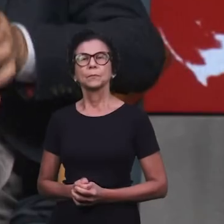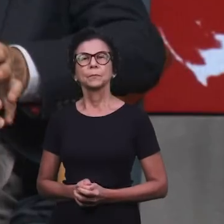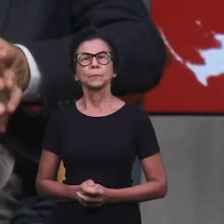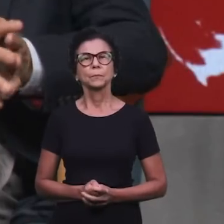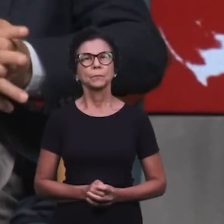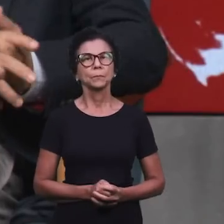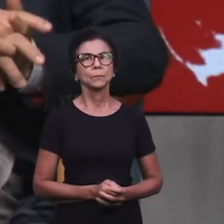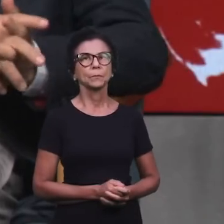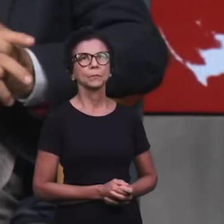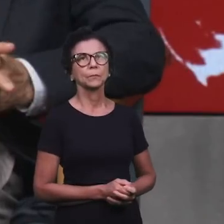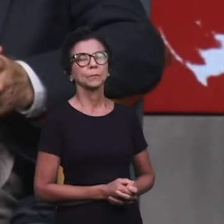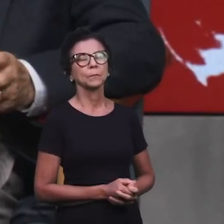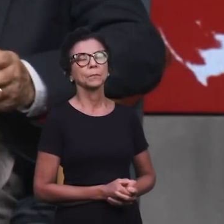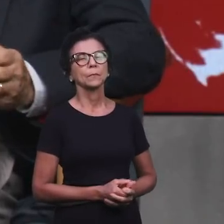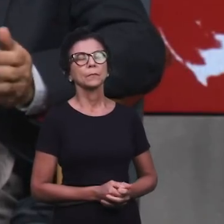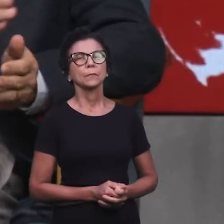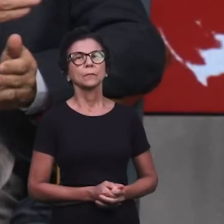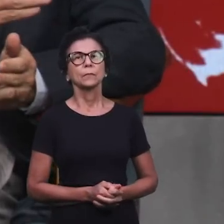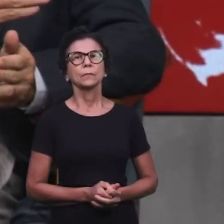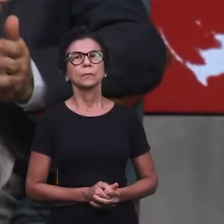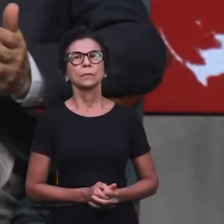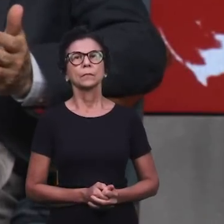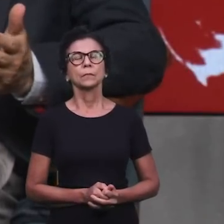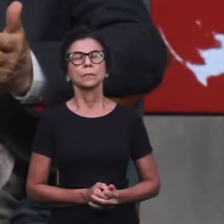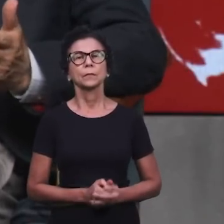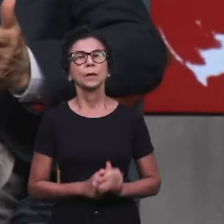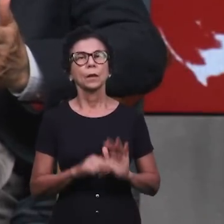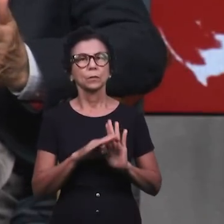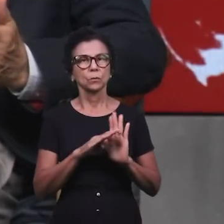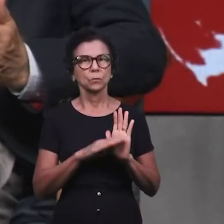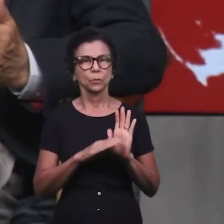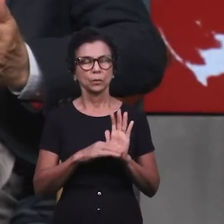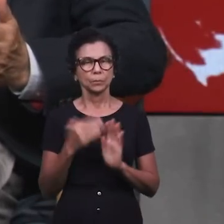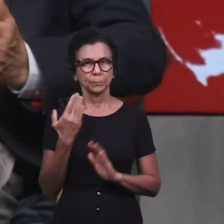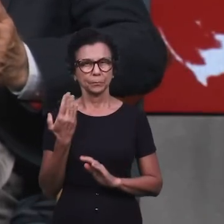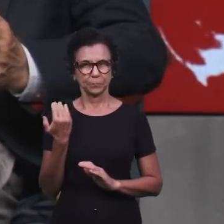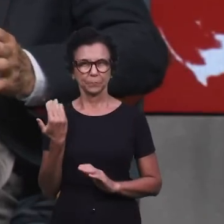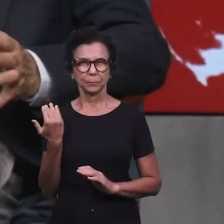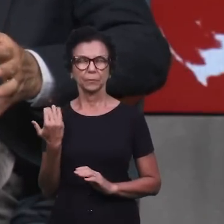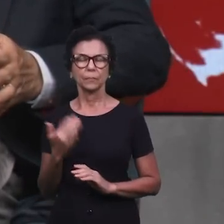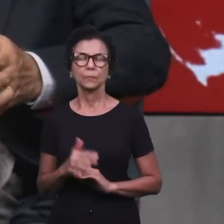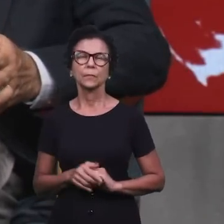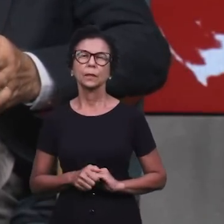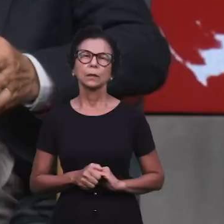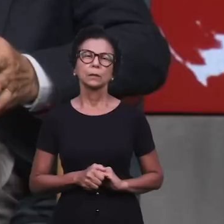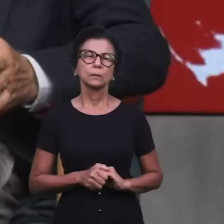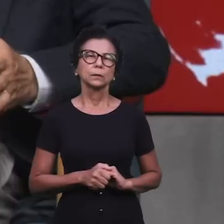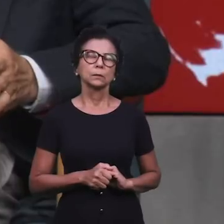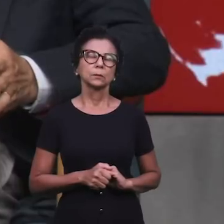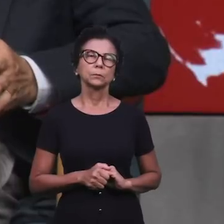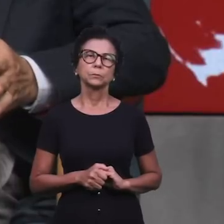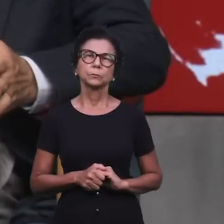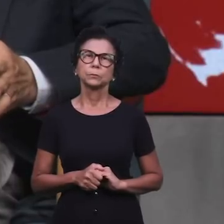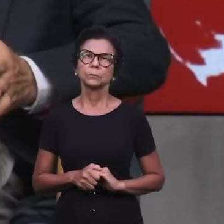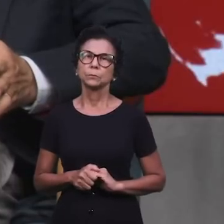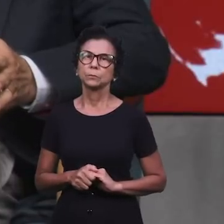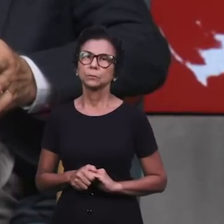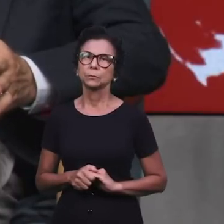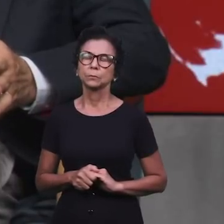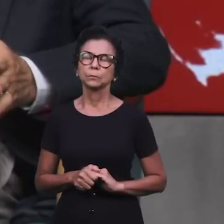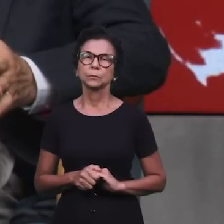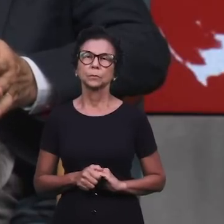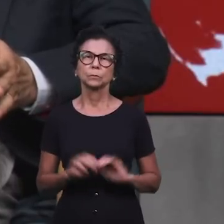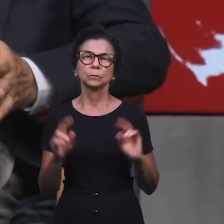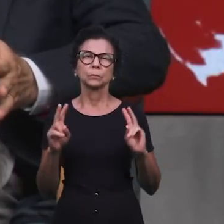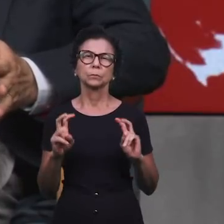Meus irmãos, nós estávamos nos programas anteriores, nós havíamos começado a